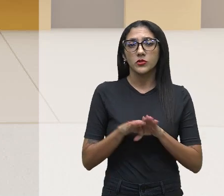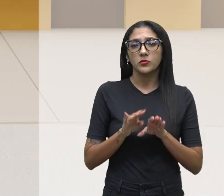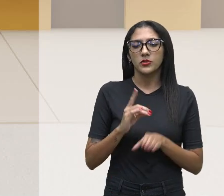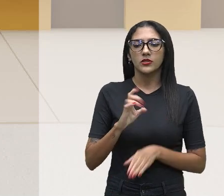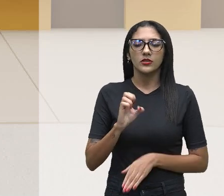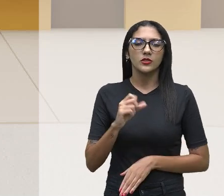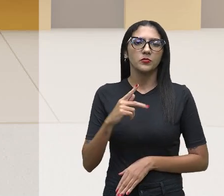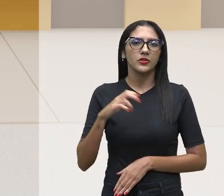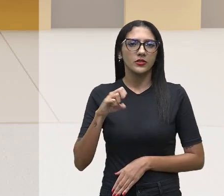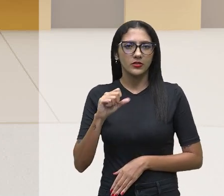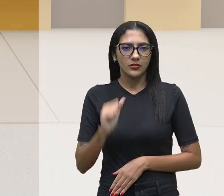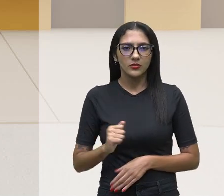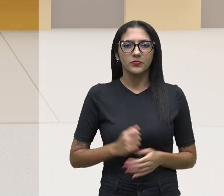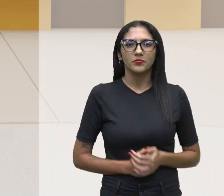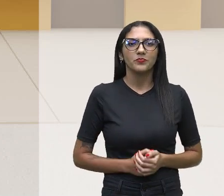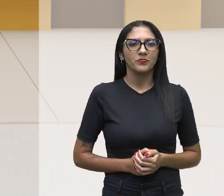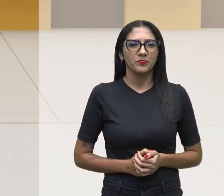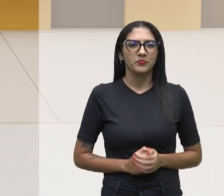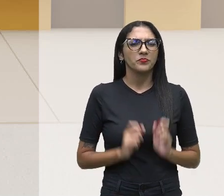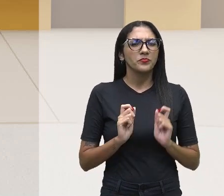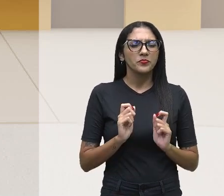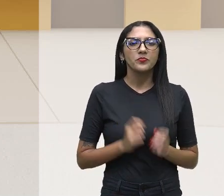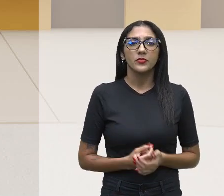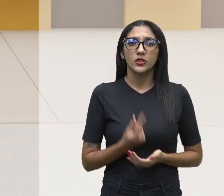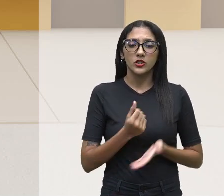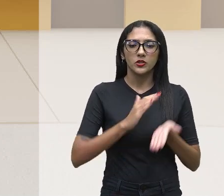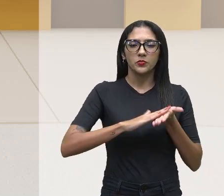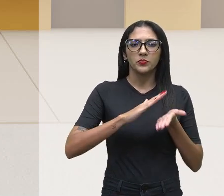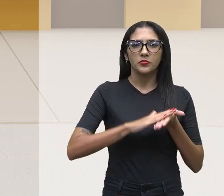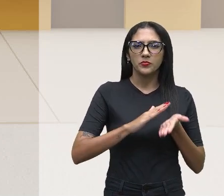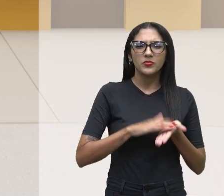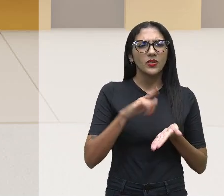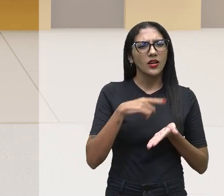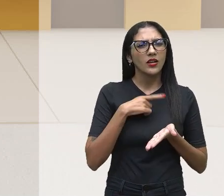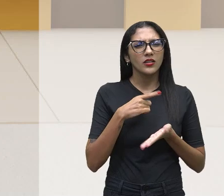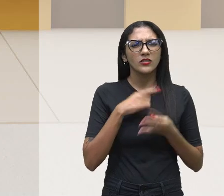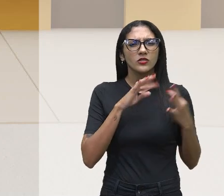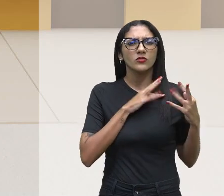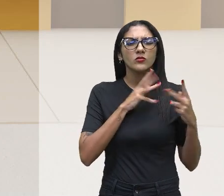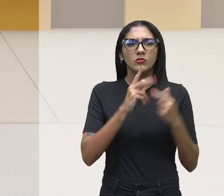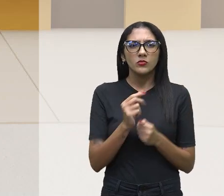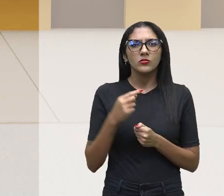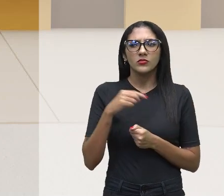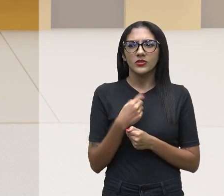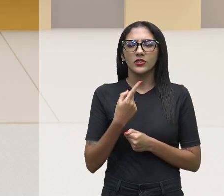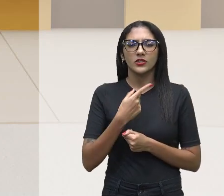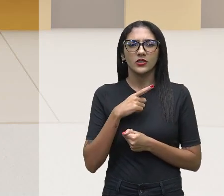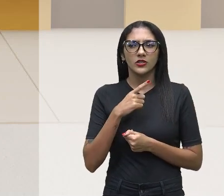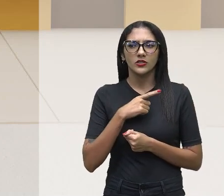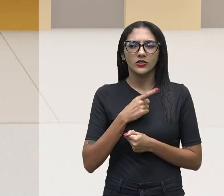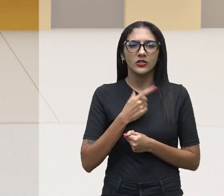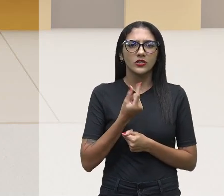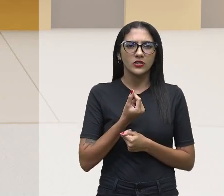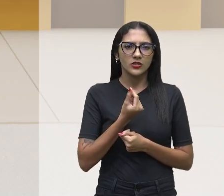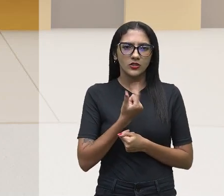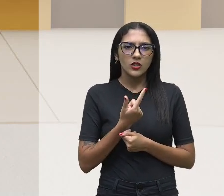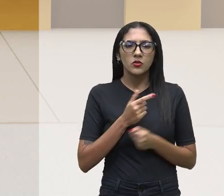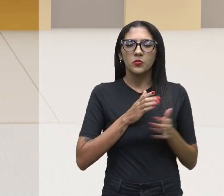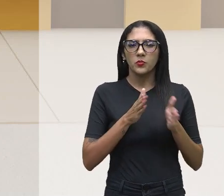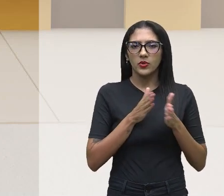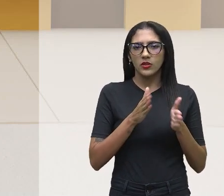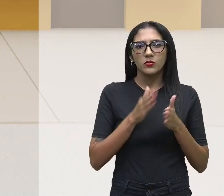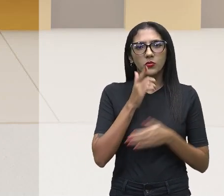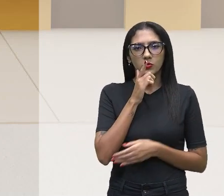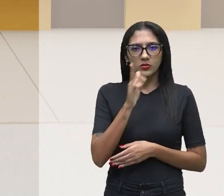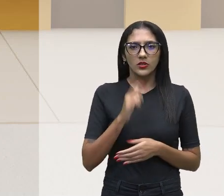Então, receitas, vamos ver, basicamente formada por tudo aquilo que você ganha em um período. E as despesas